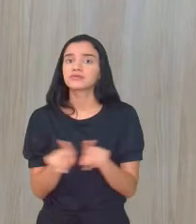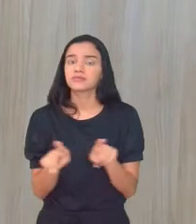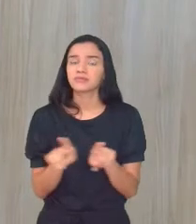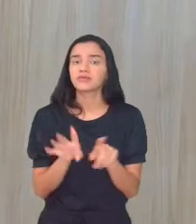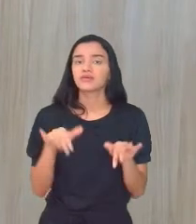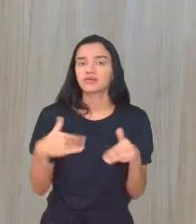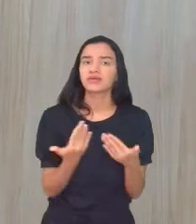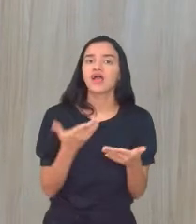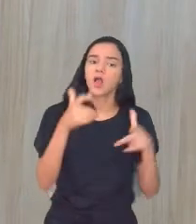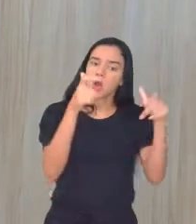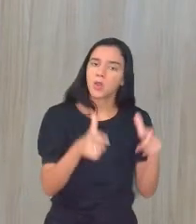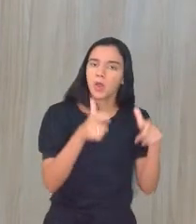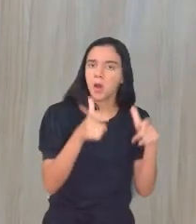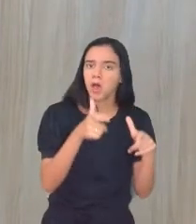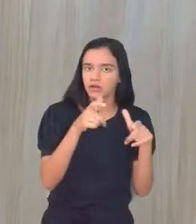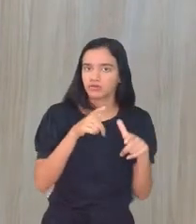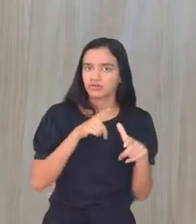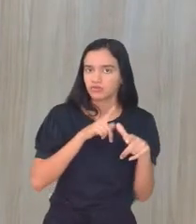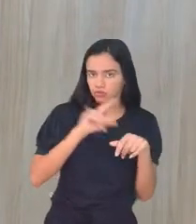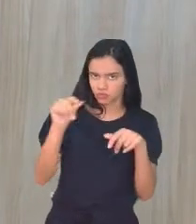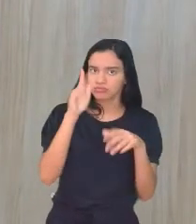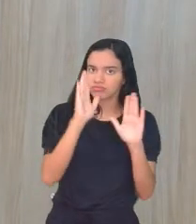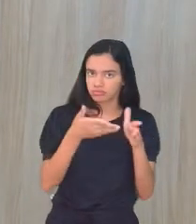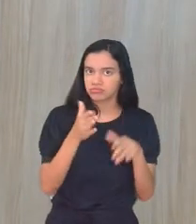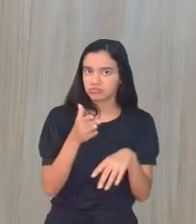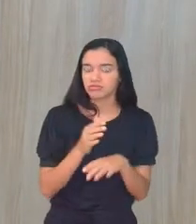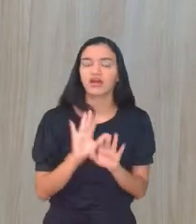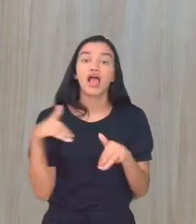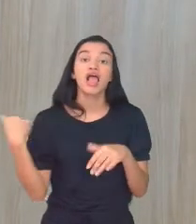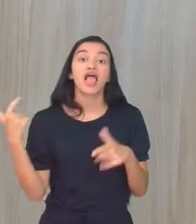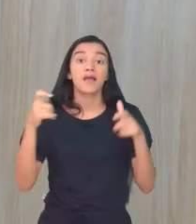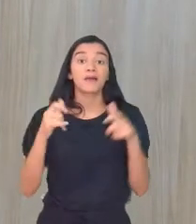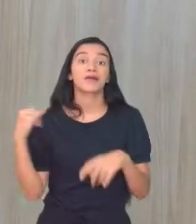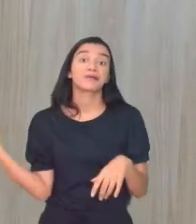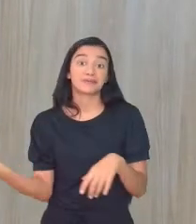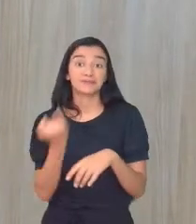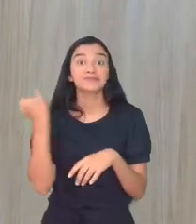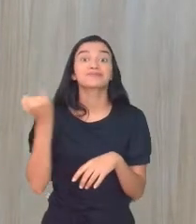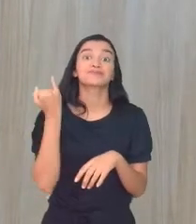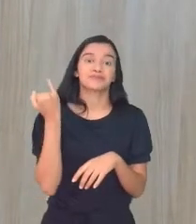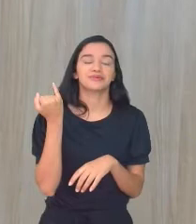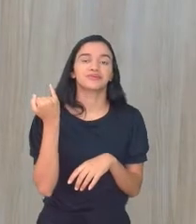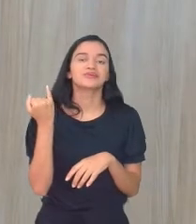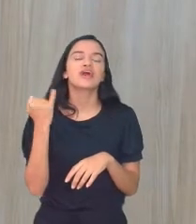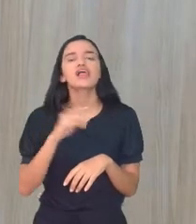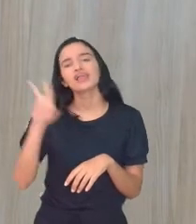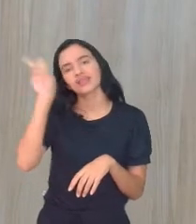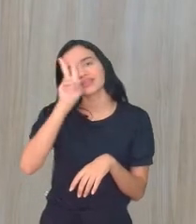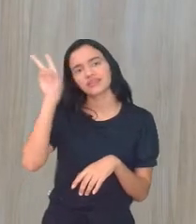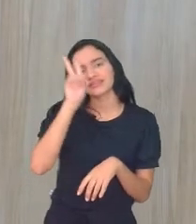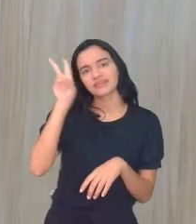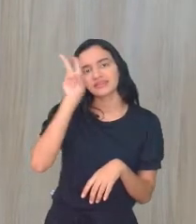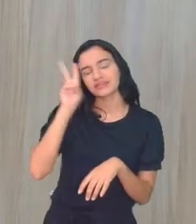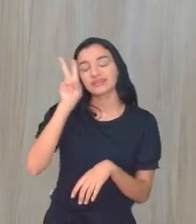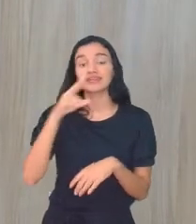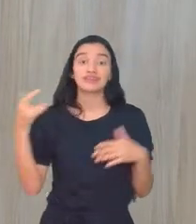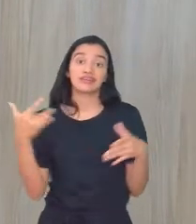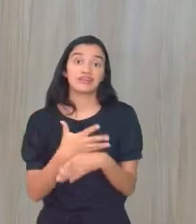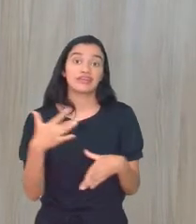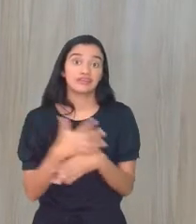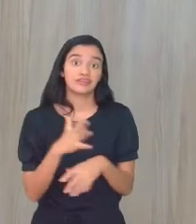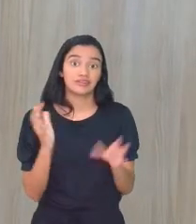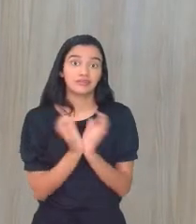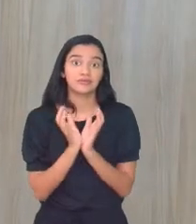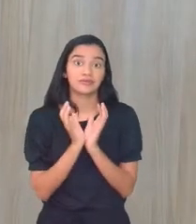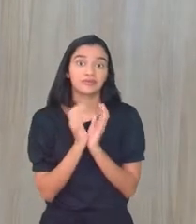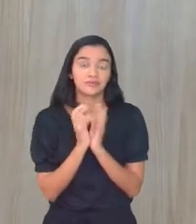esteve neste local, um local muito importante, né, na história da cidade do